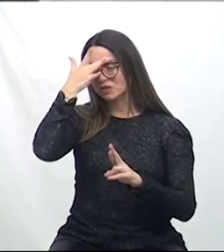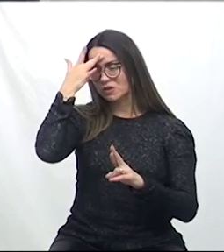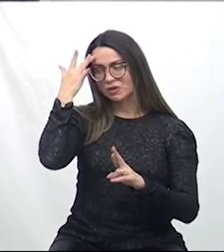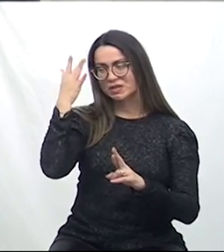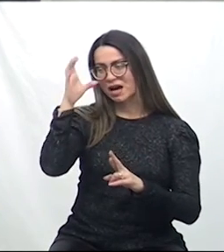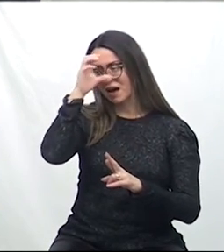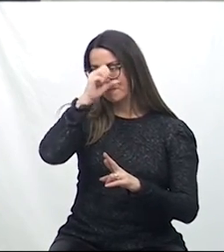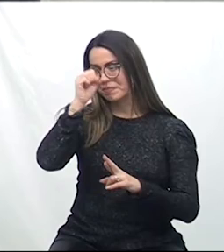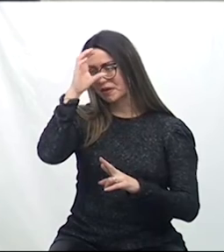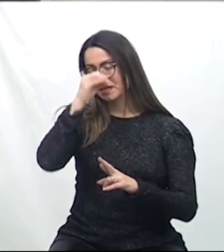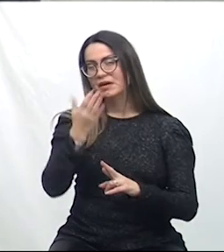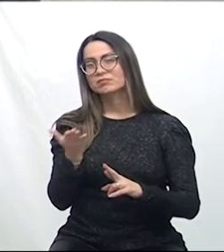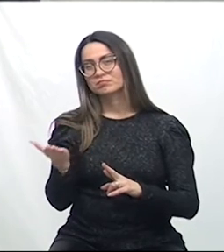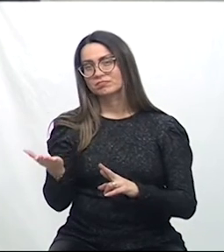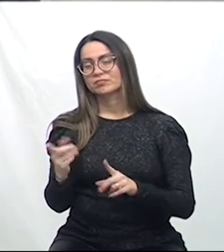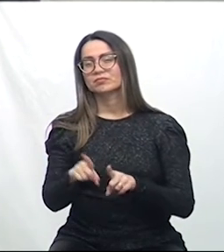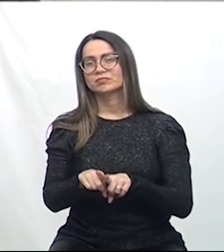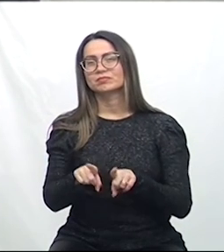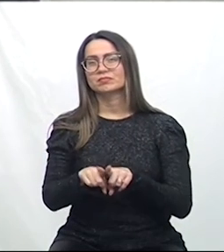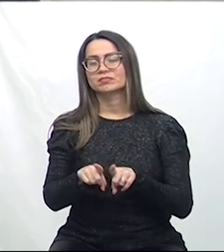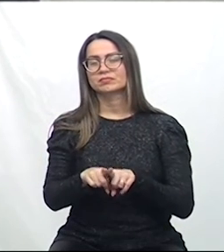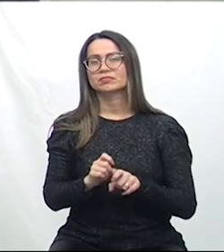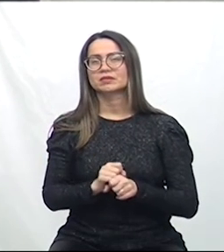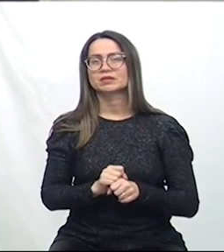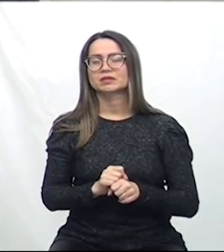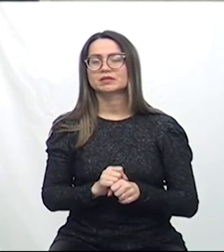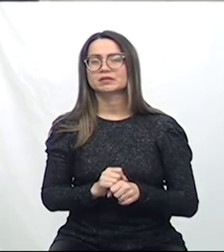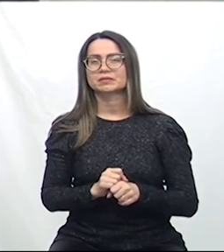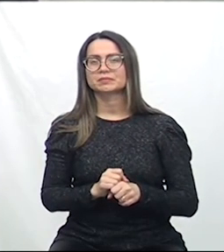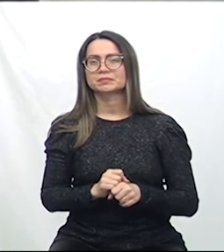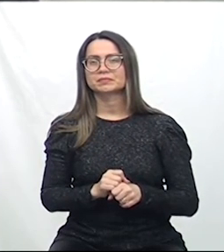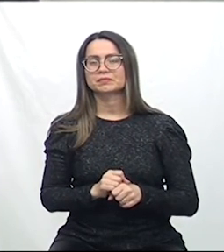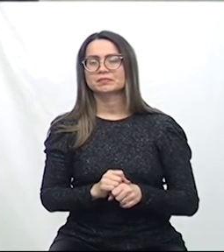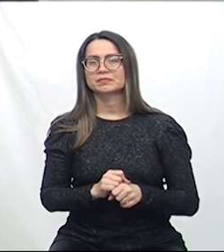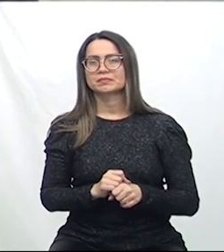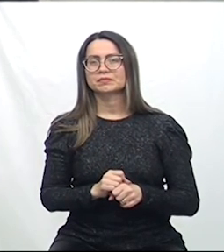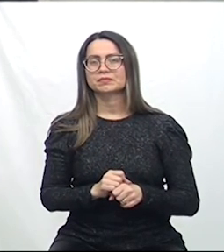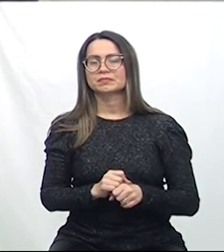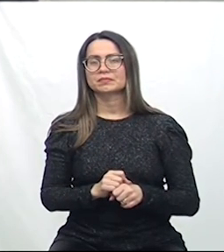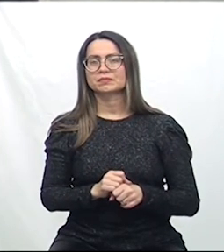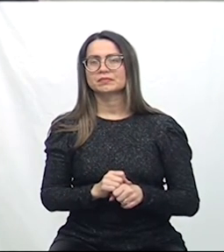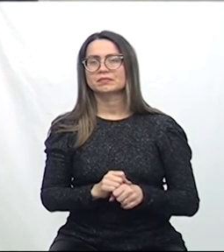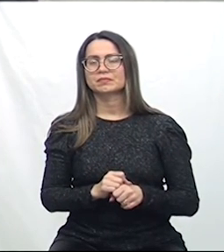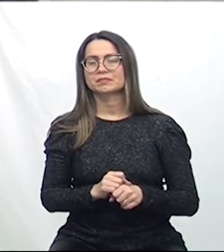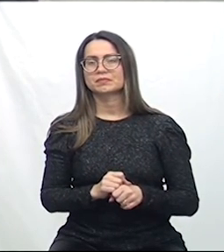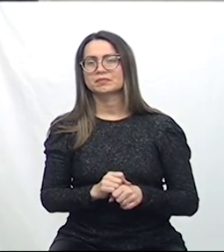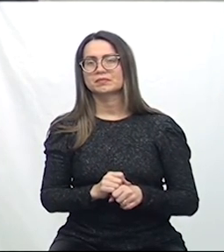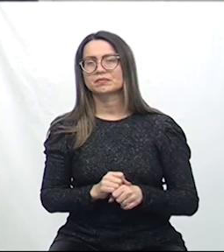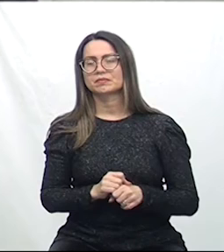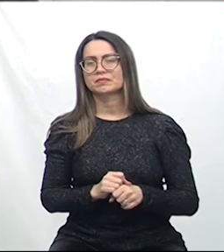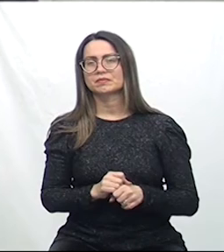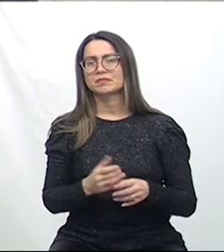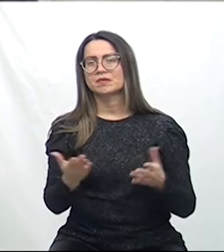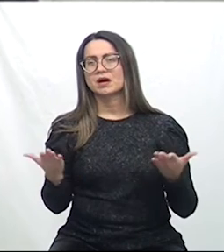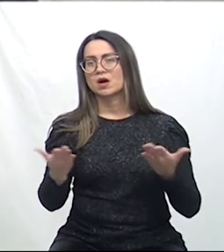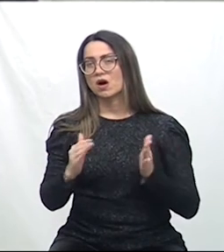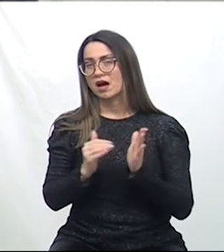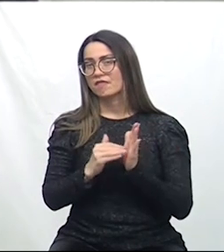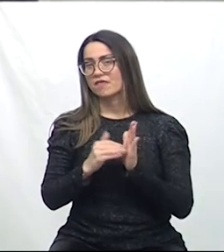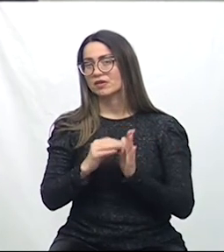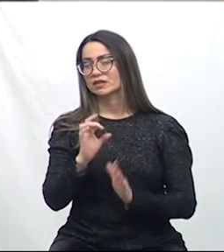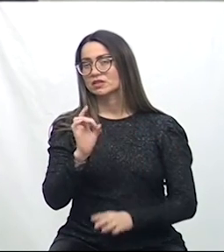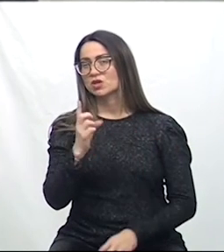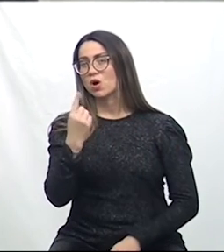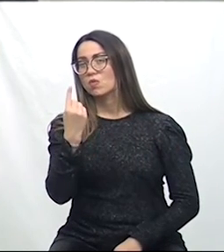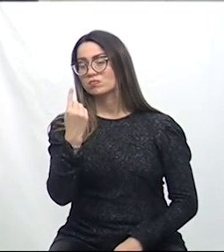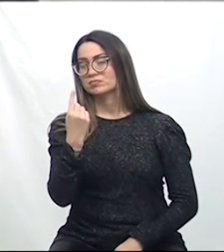passos importantes rumo ao título de WGM, de Grandmestre Internacional. Agora falta apenas uma norma.